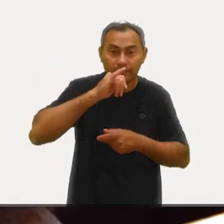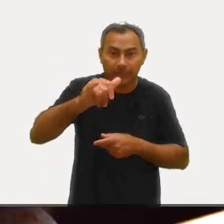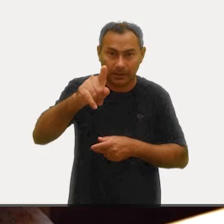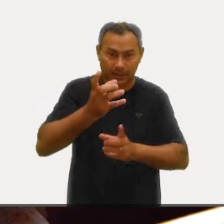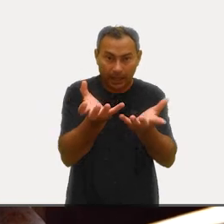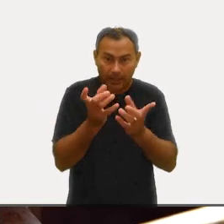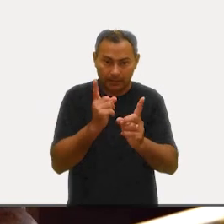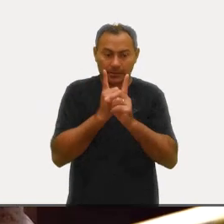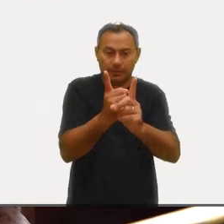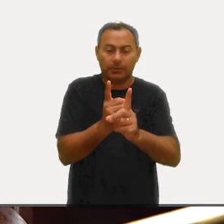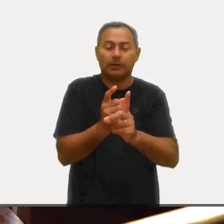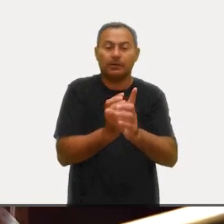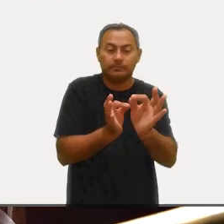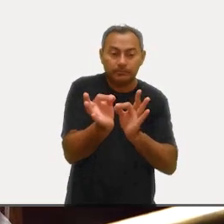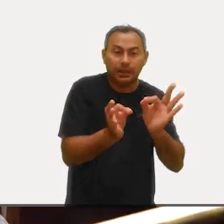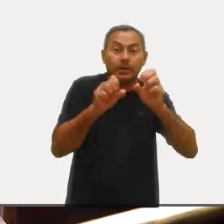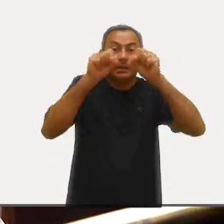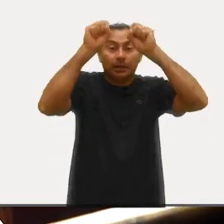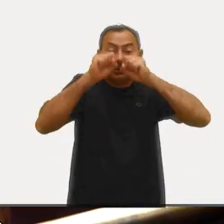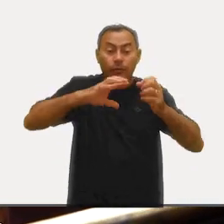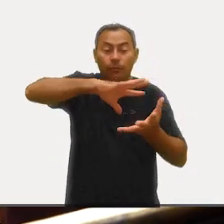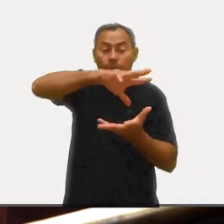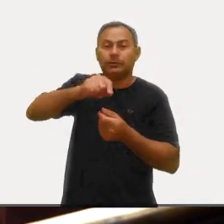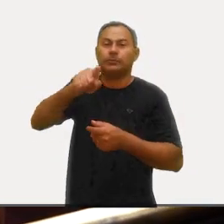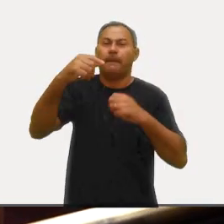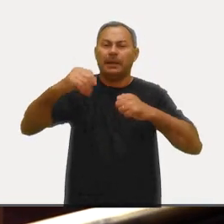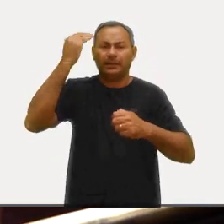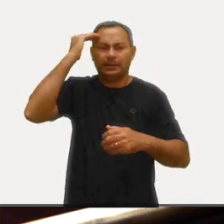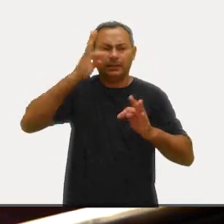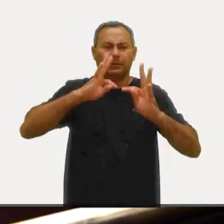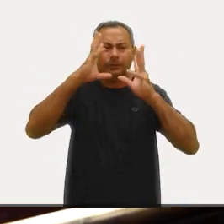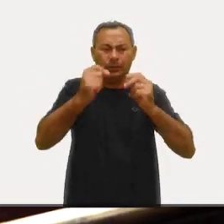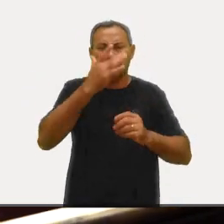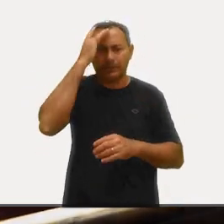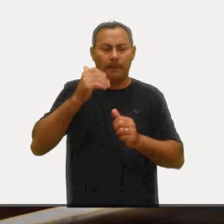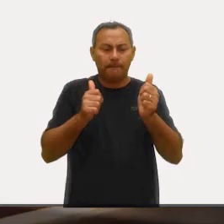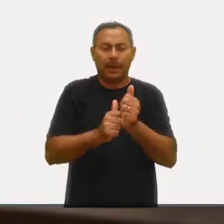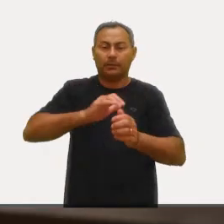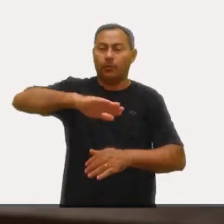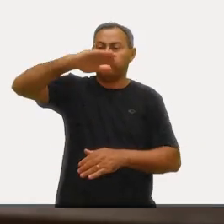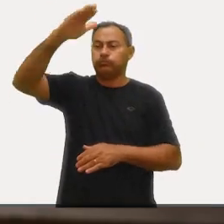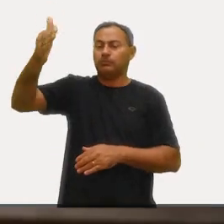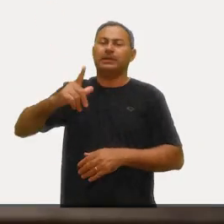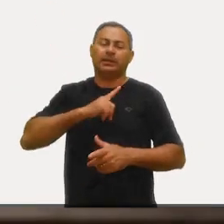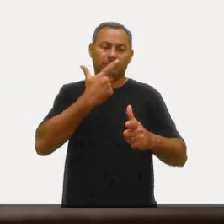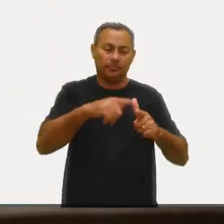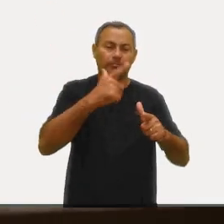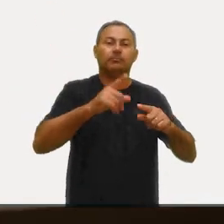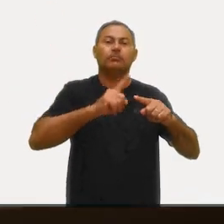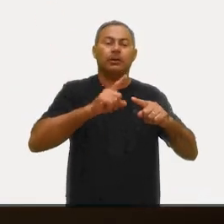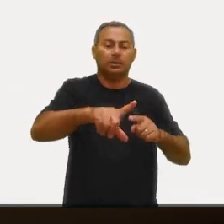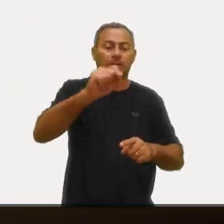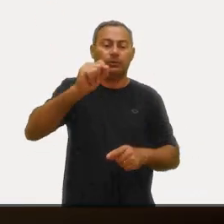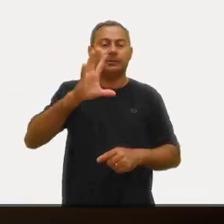quer ser discípulo e solução dele para o mundo, que você precisa entender que toda aquela gente no sopé da montanha está cheia de